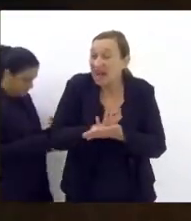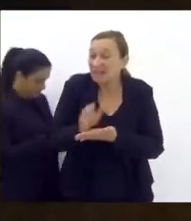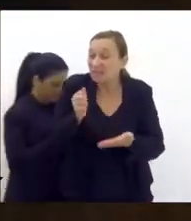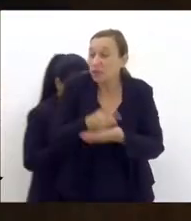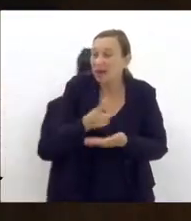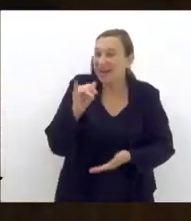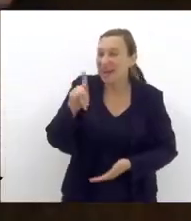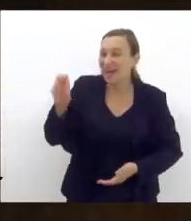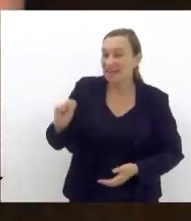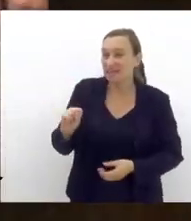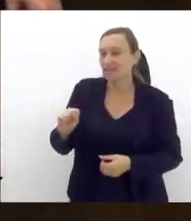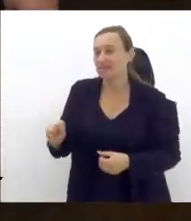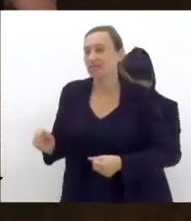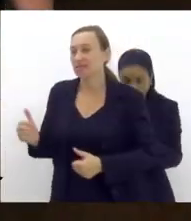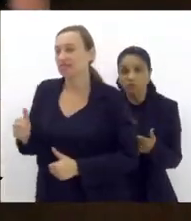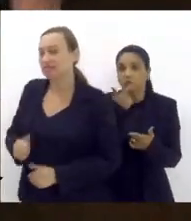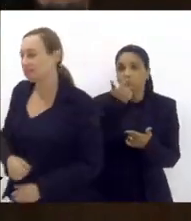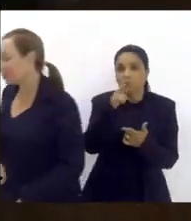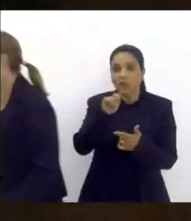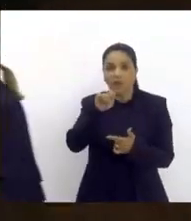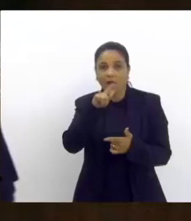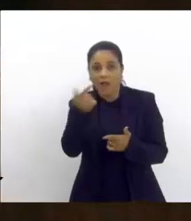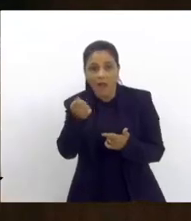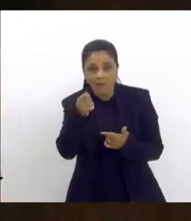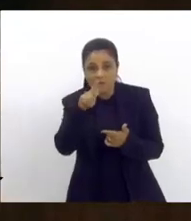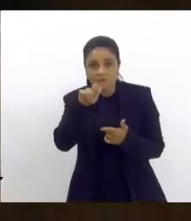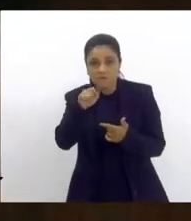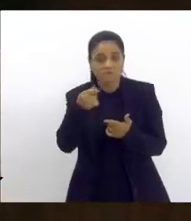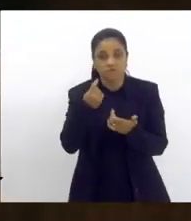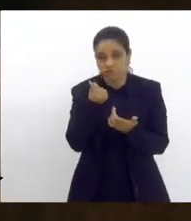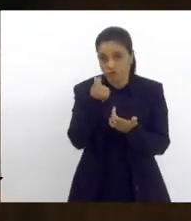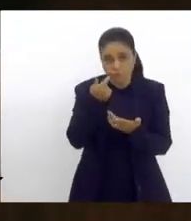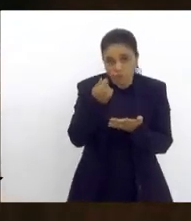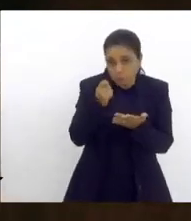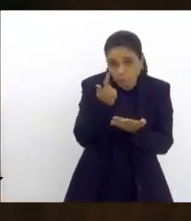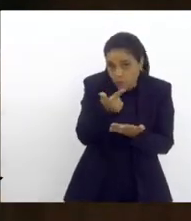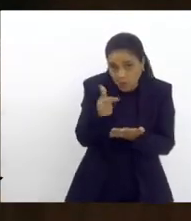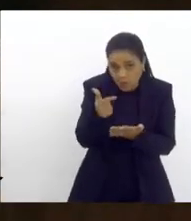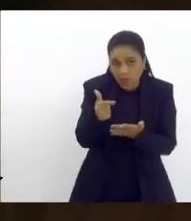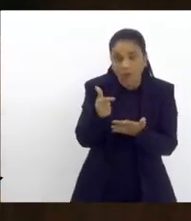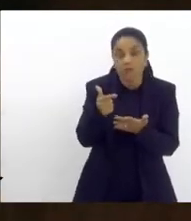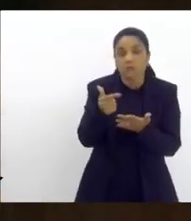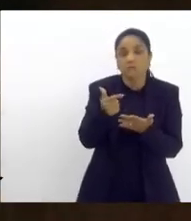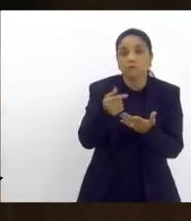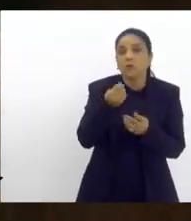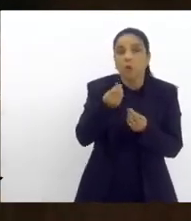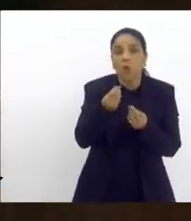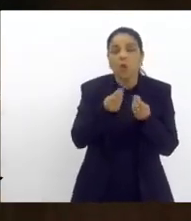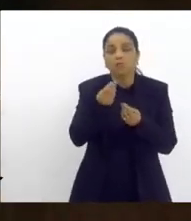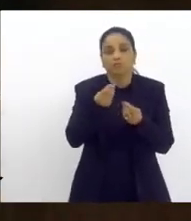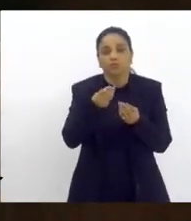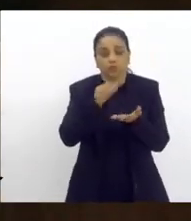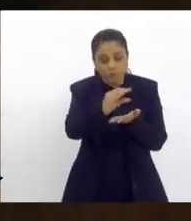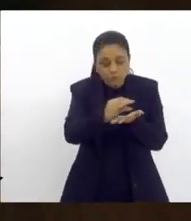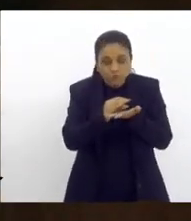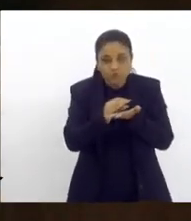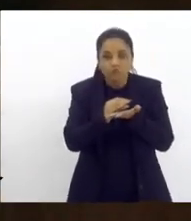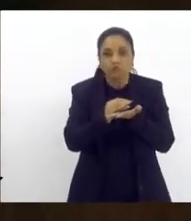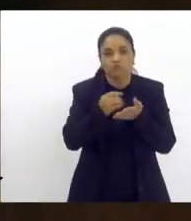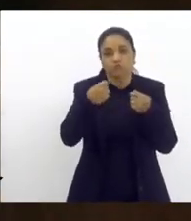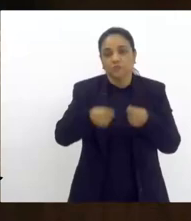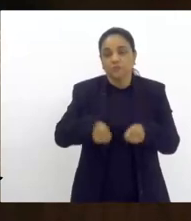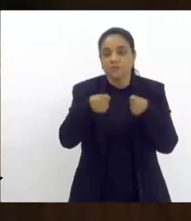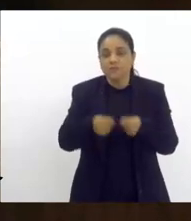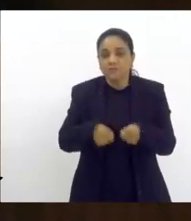o gás de cozinha elas não conseguiram acessar o recurso e esse é um recurso que todo mês senhor presidente